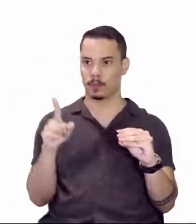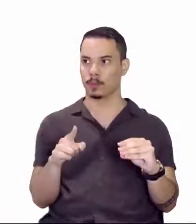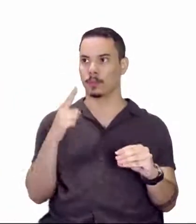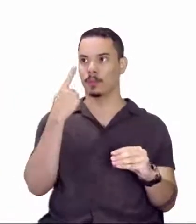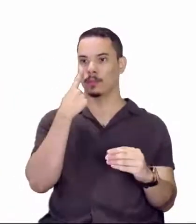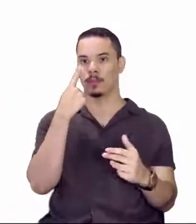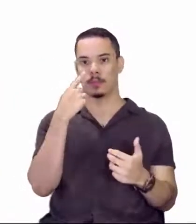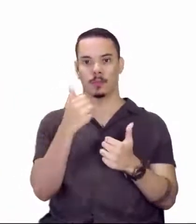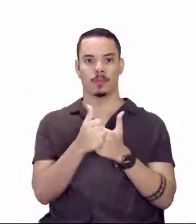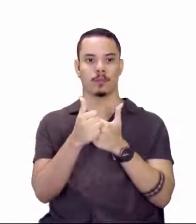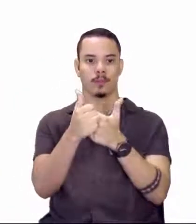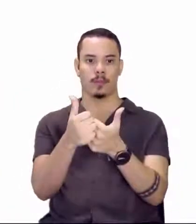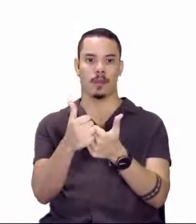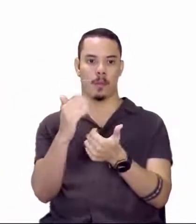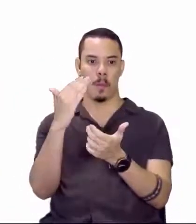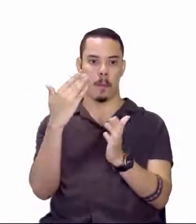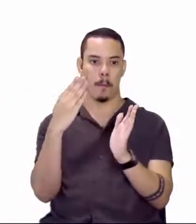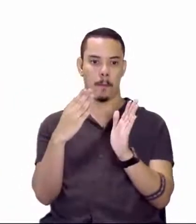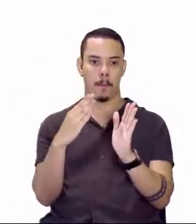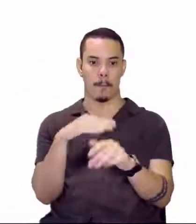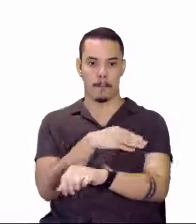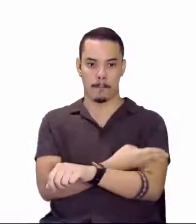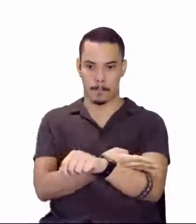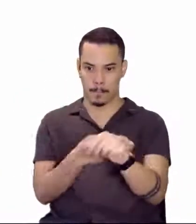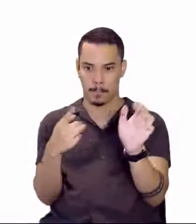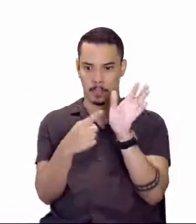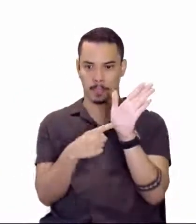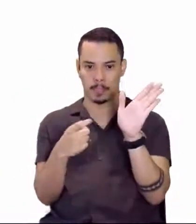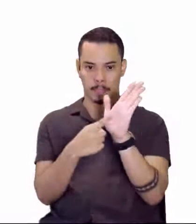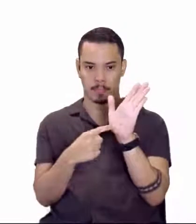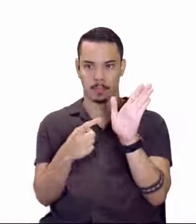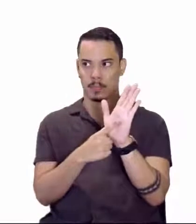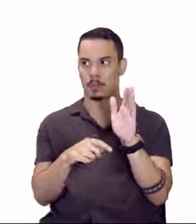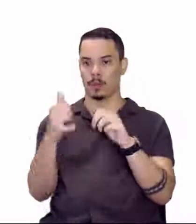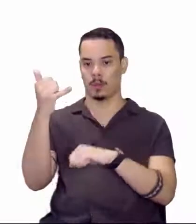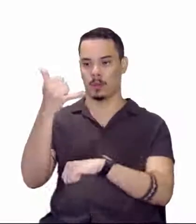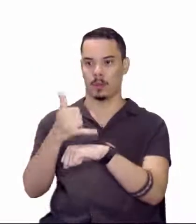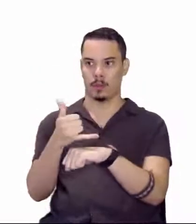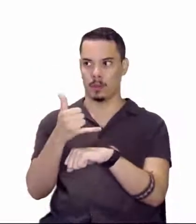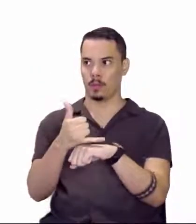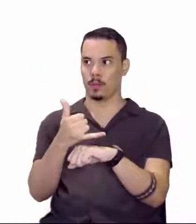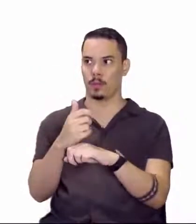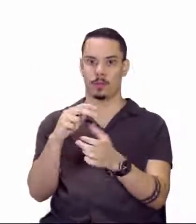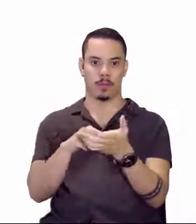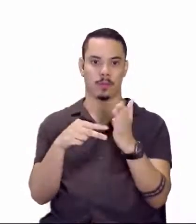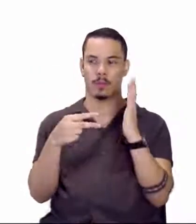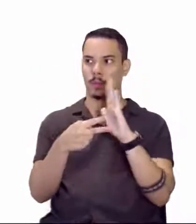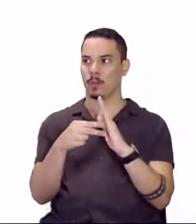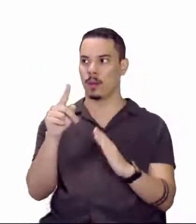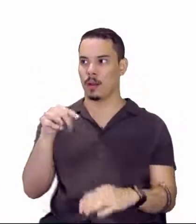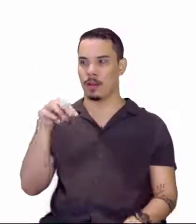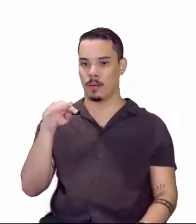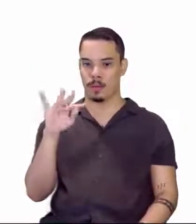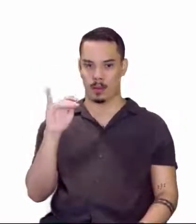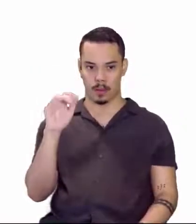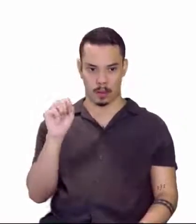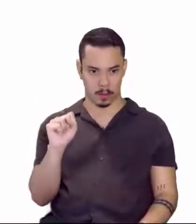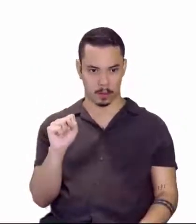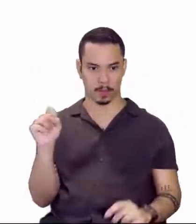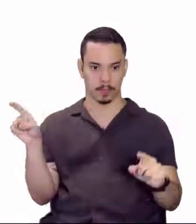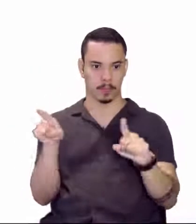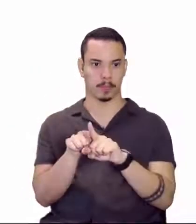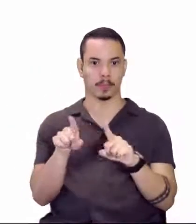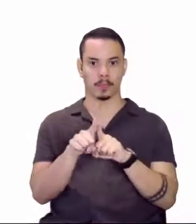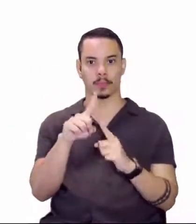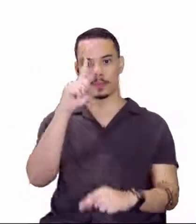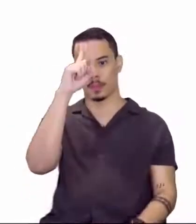em branco, tá bom? Expresso aqui como o ferro, eles são metais. Os que estão de amarelo